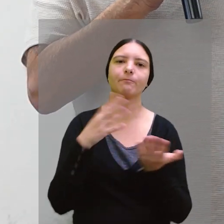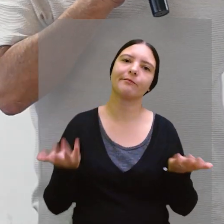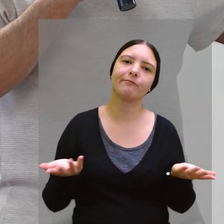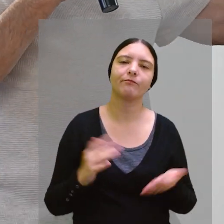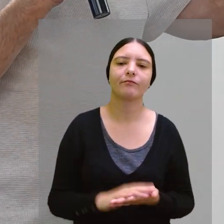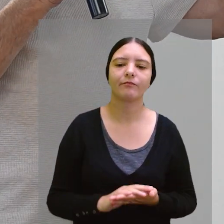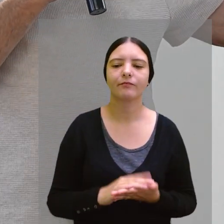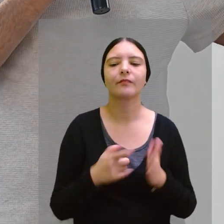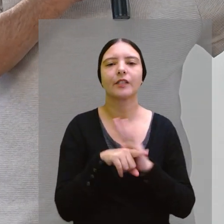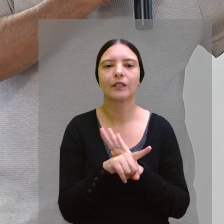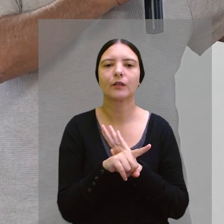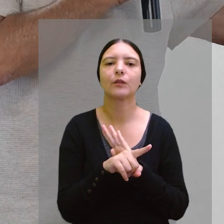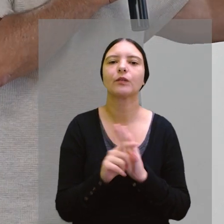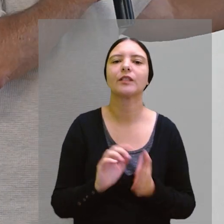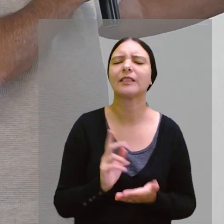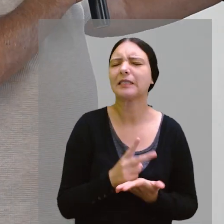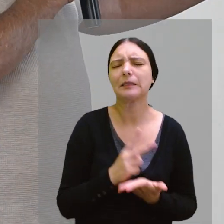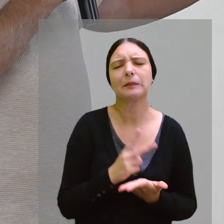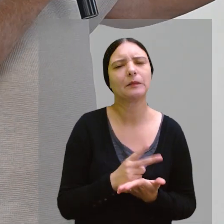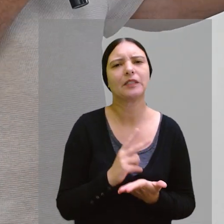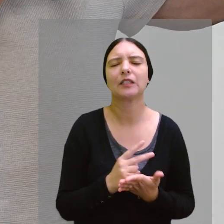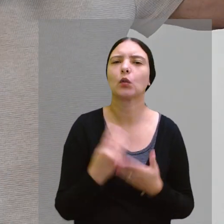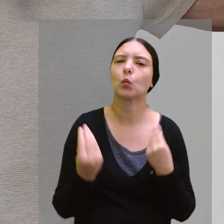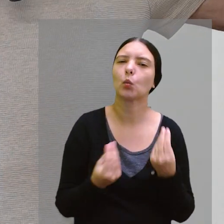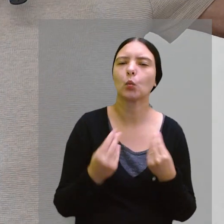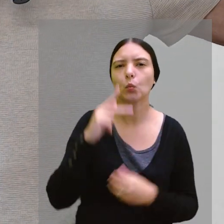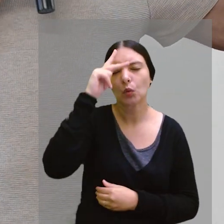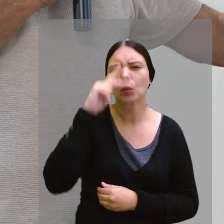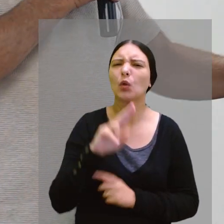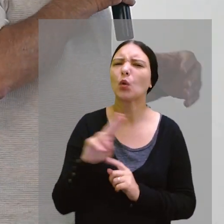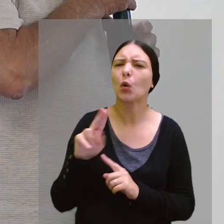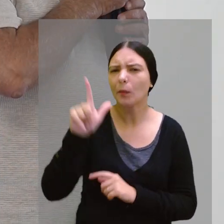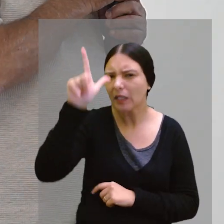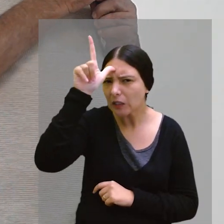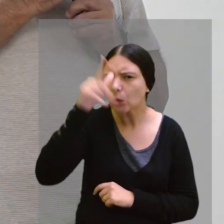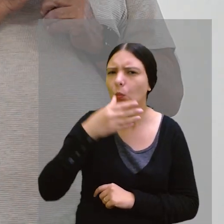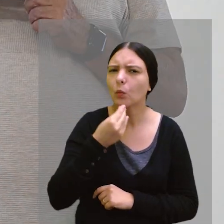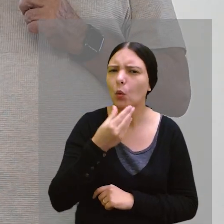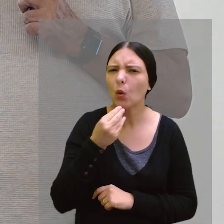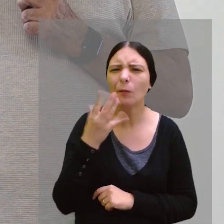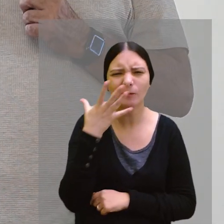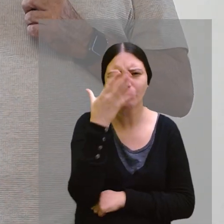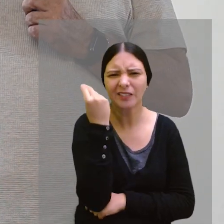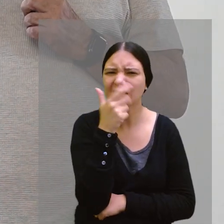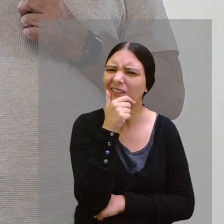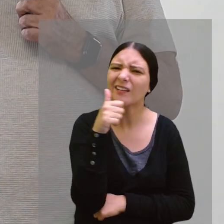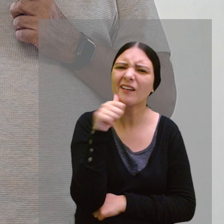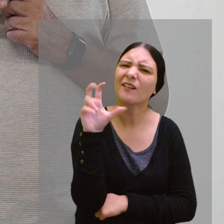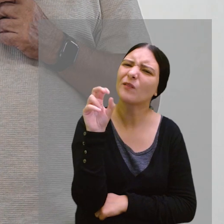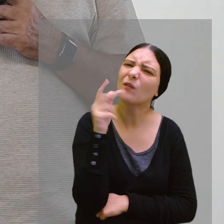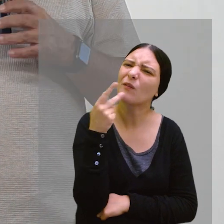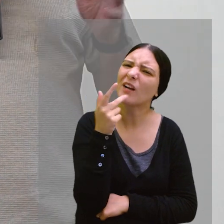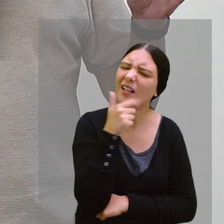Essa é uma pergunta que a gente faz sempre. Como é o mesmo nome daquele alemão que me deixa esquecido, que a vovó